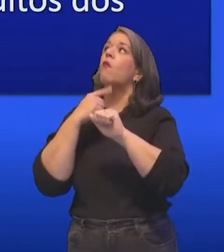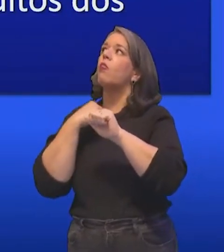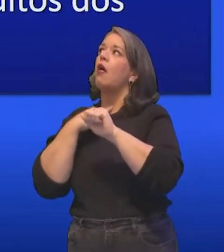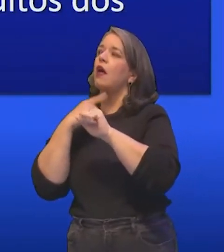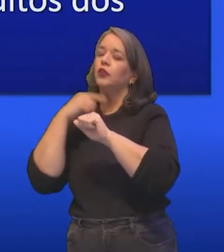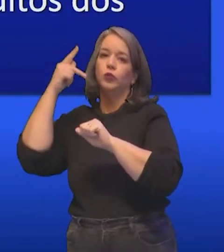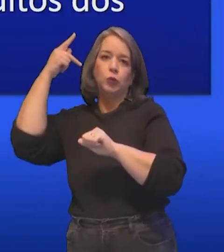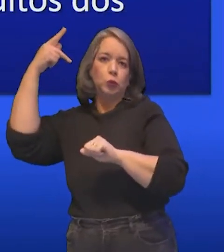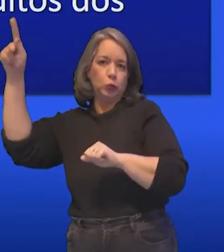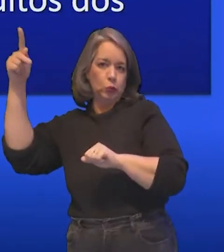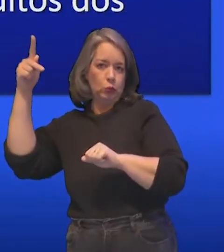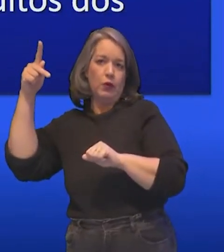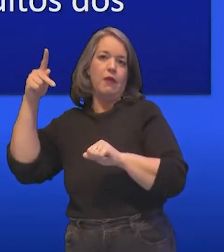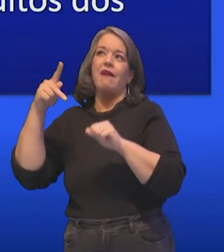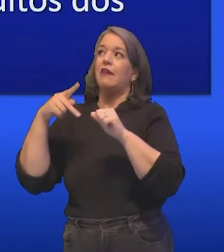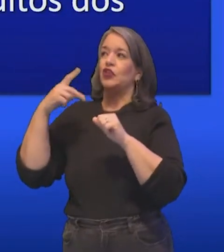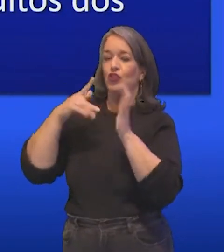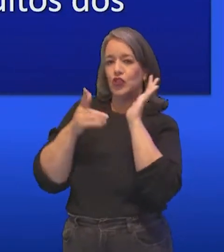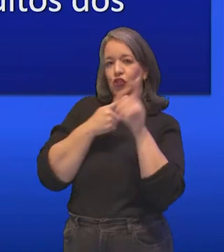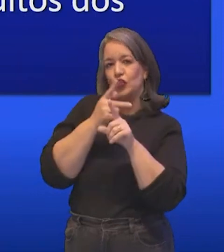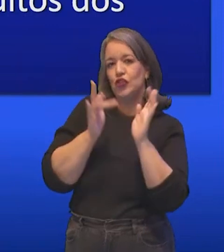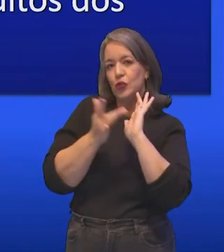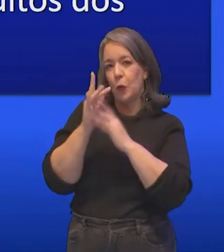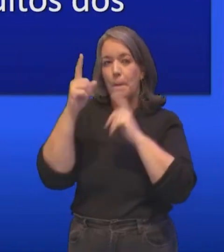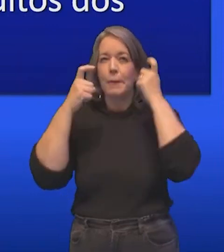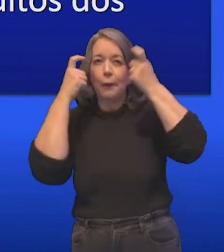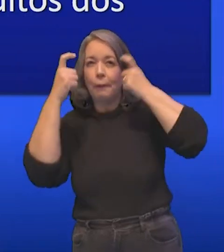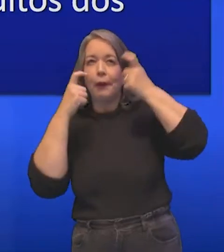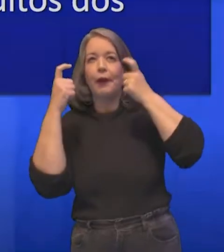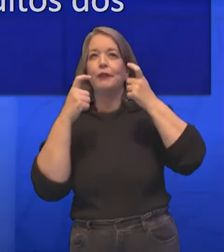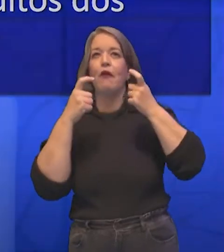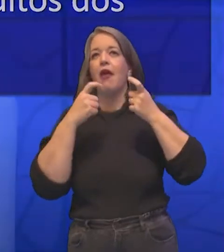te insultavam caíram sobre mim.